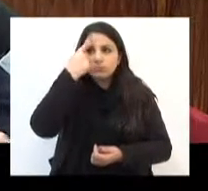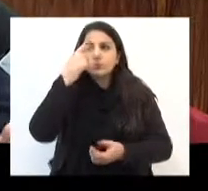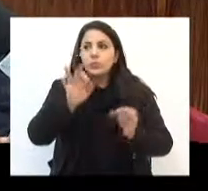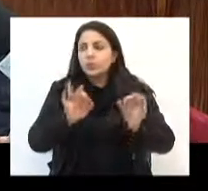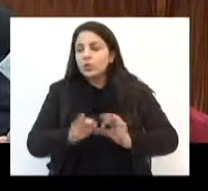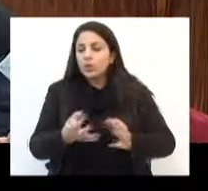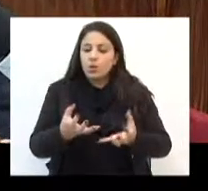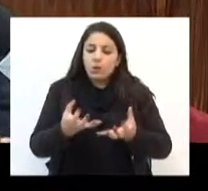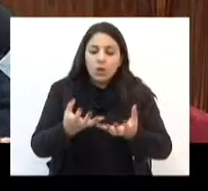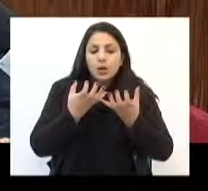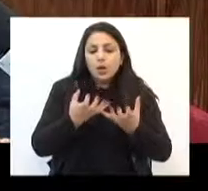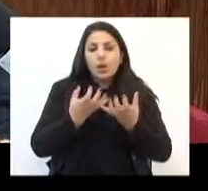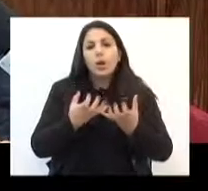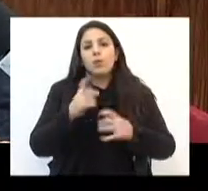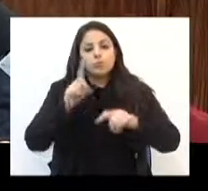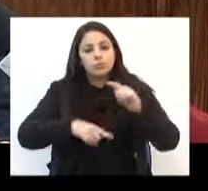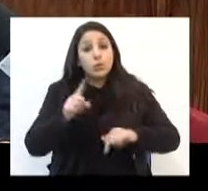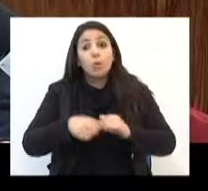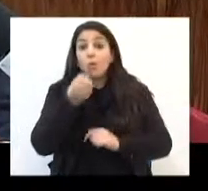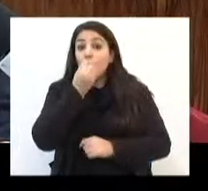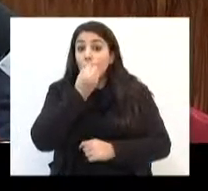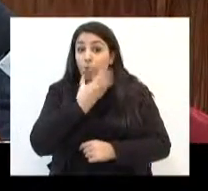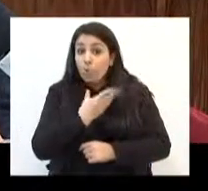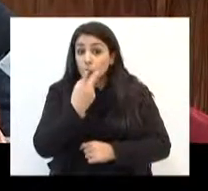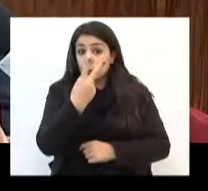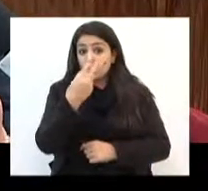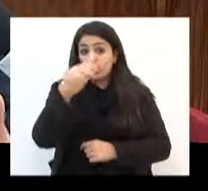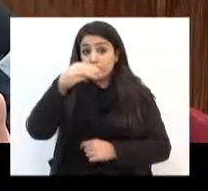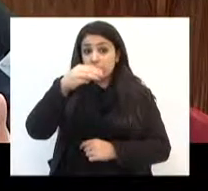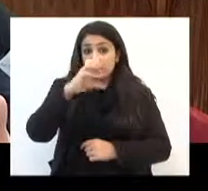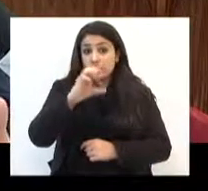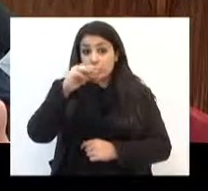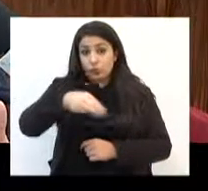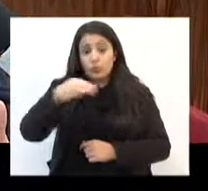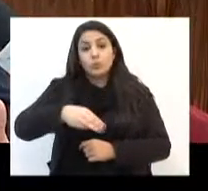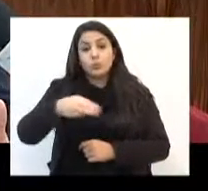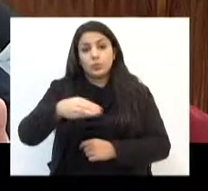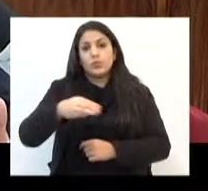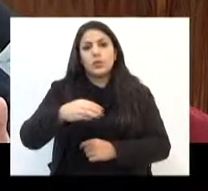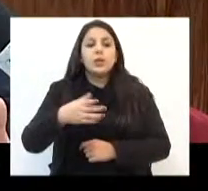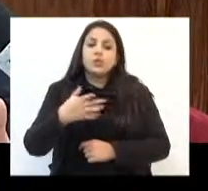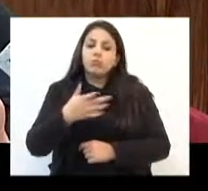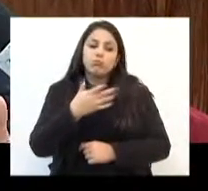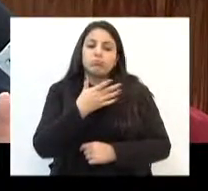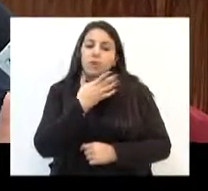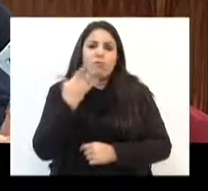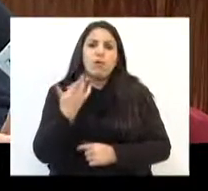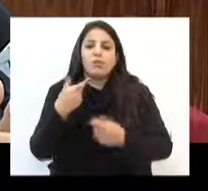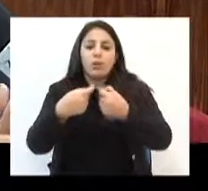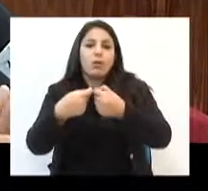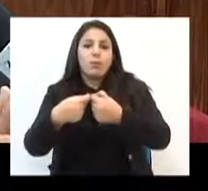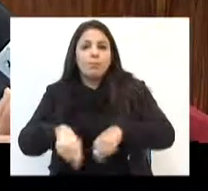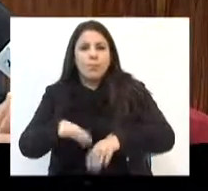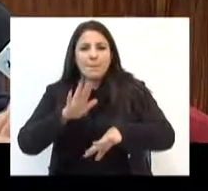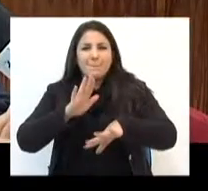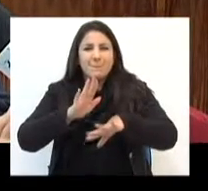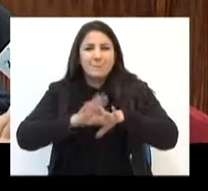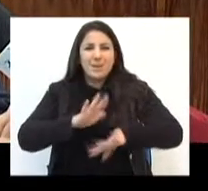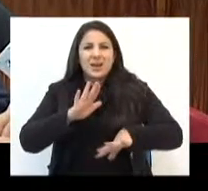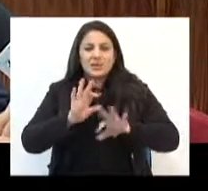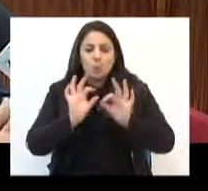prejudica o seu projeto? Não, não prejudica. E fazendo contraponto em relação à argumentação do Pelicioli, eu sei que é importante